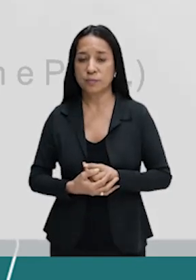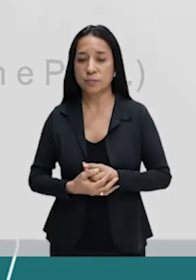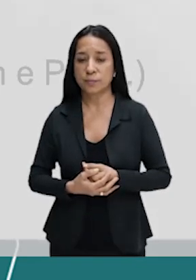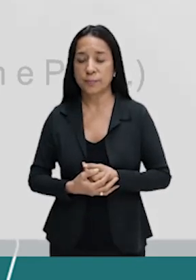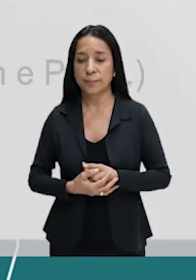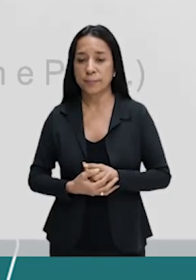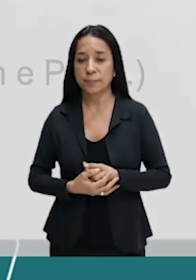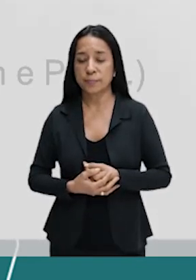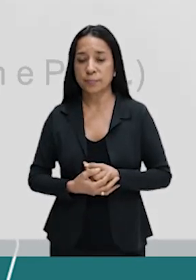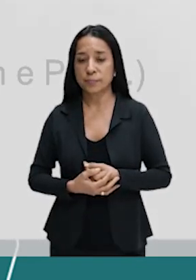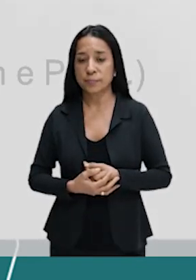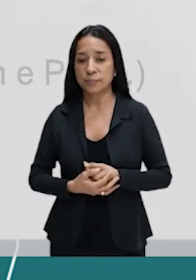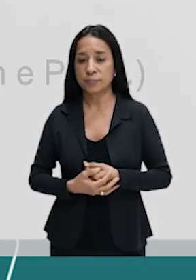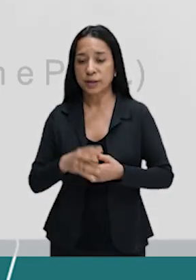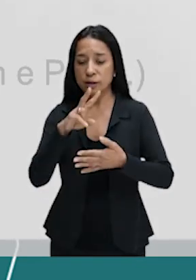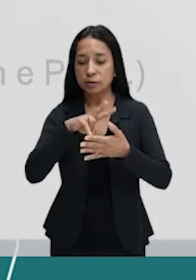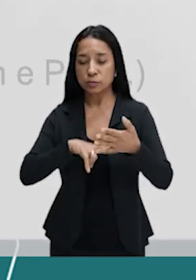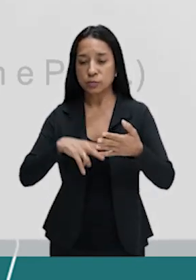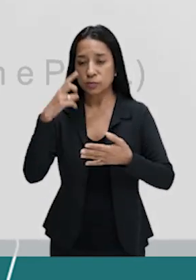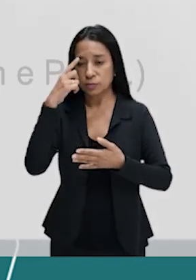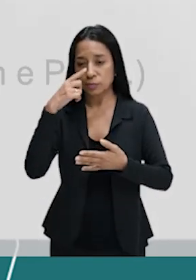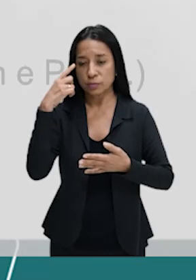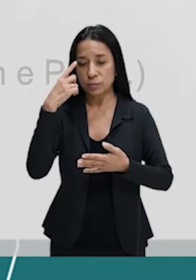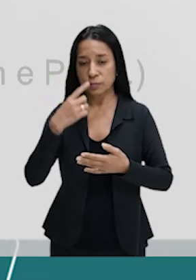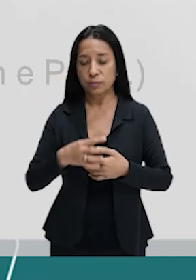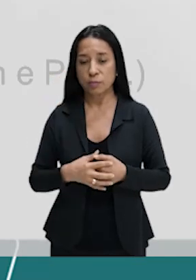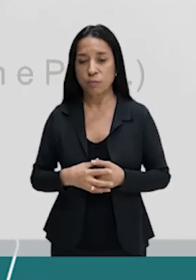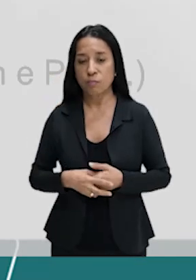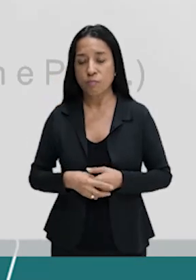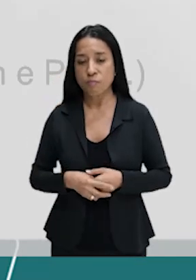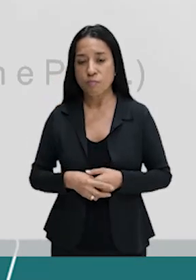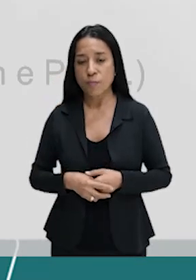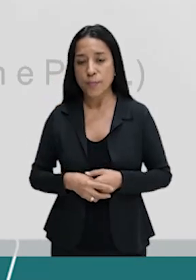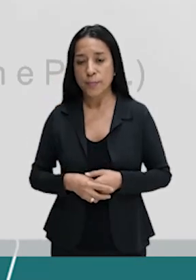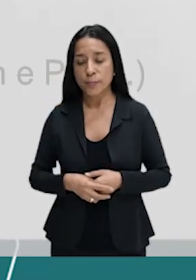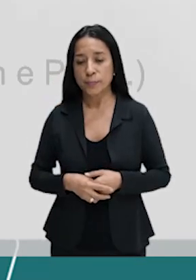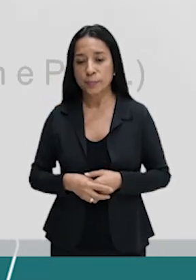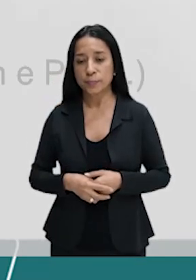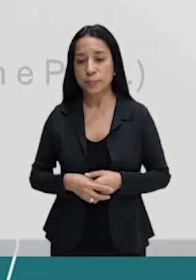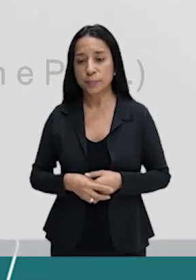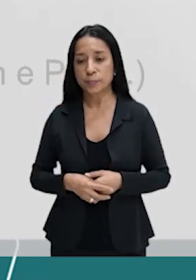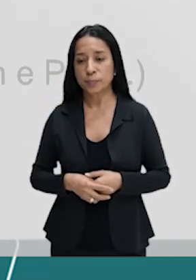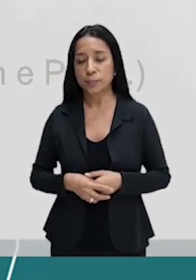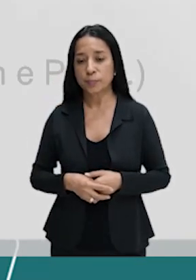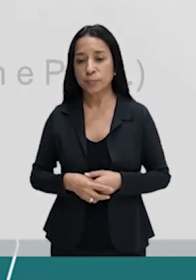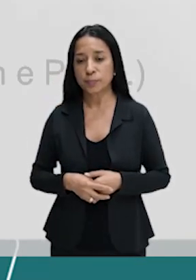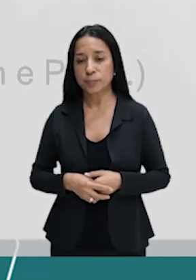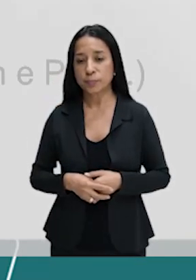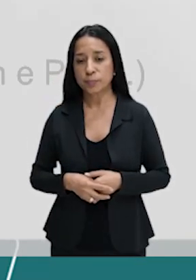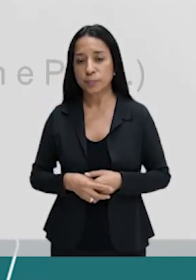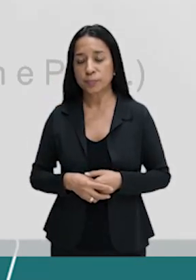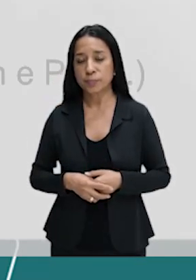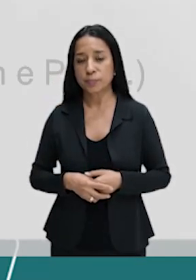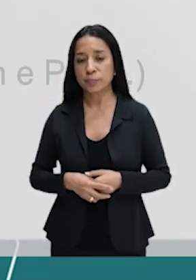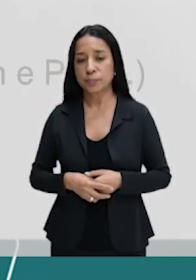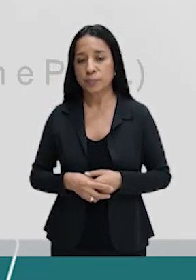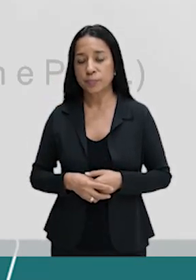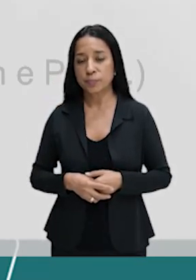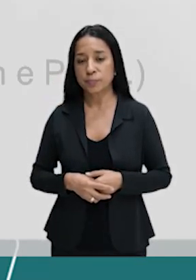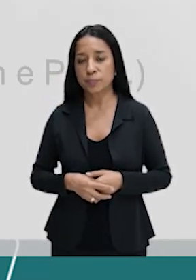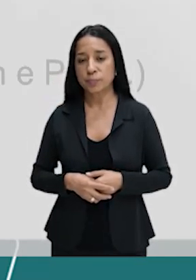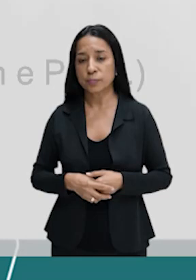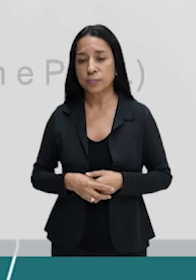es, nosotros y nosotras somos, vosotros y vosotras sois, ellos y ellas e ustedes